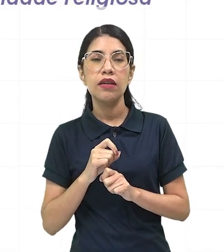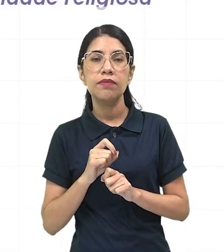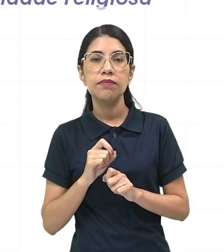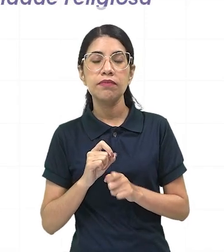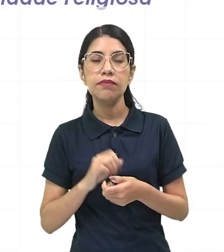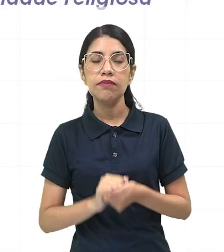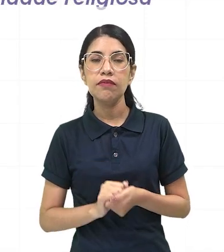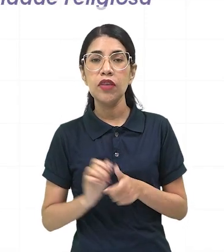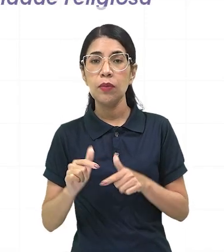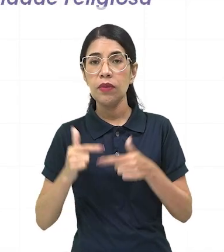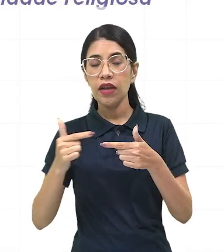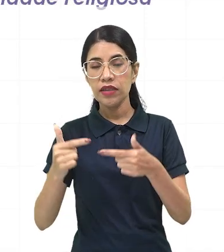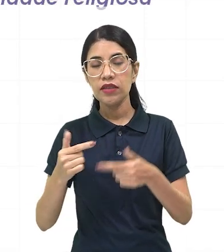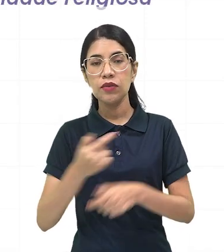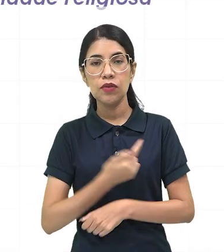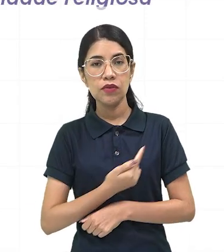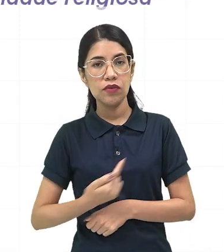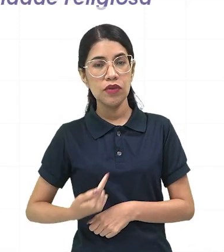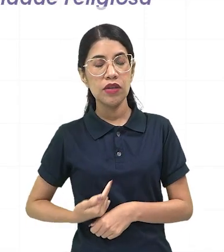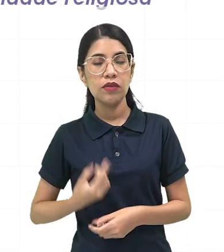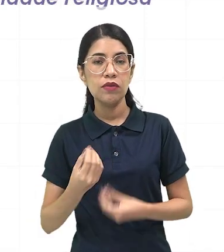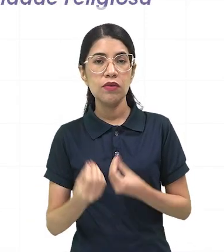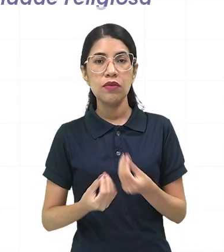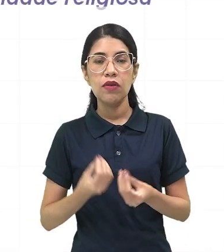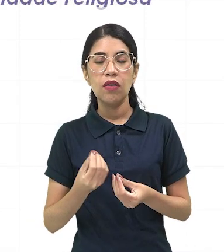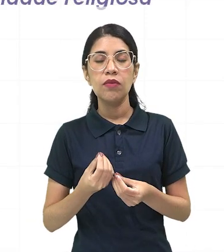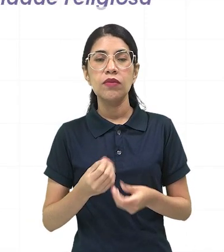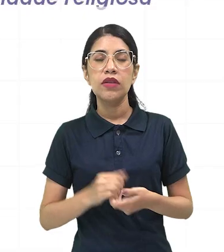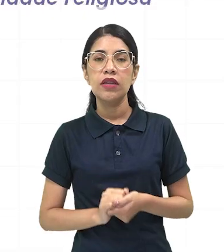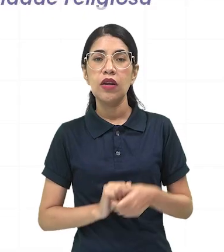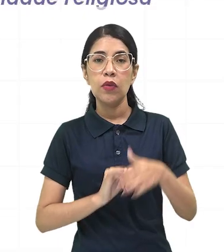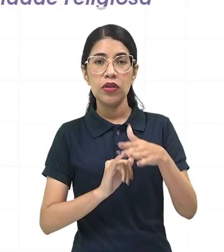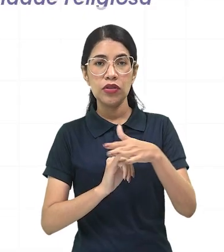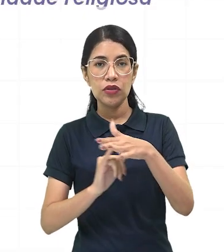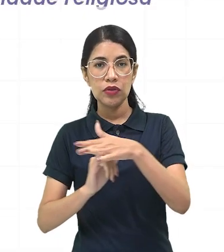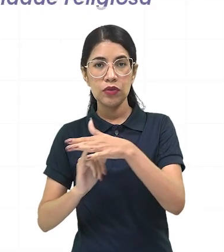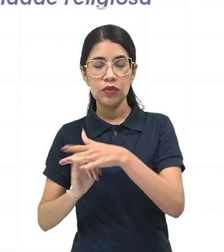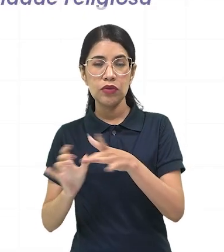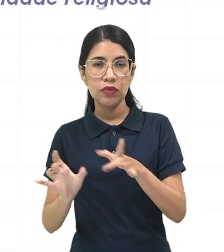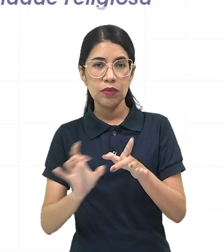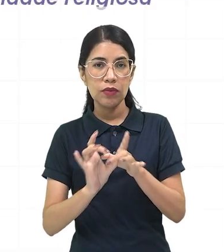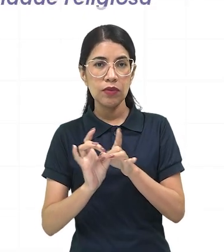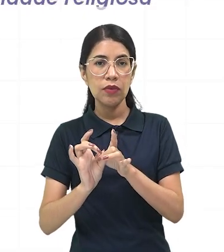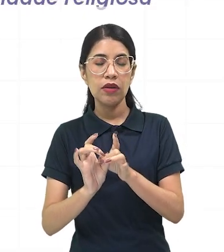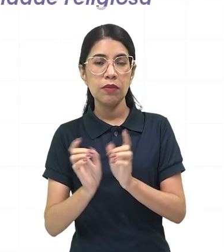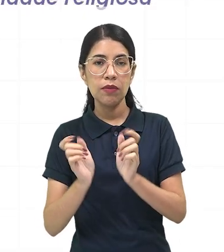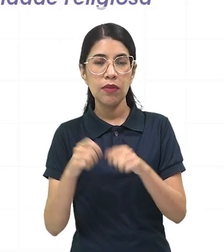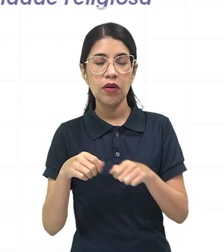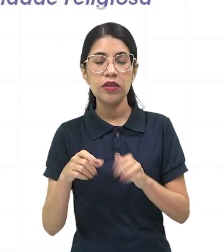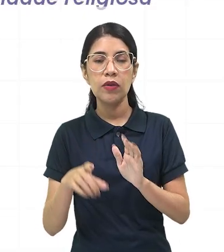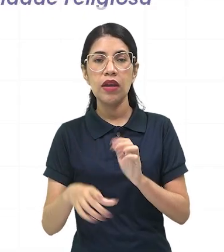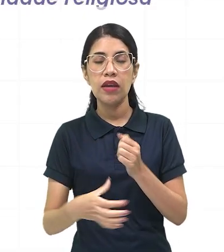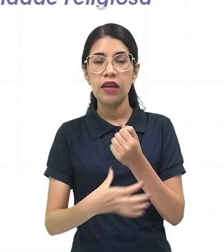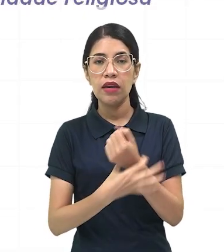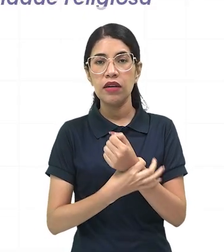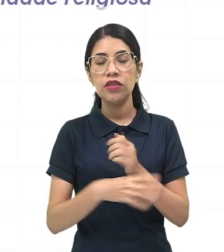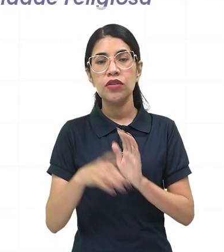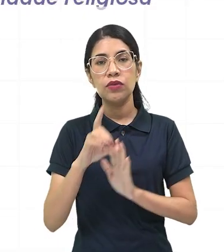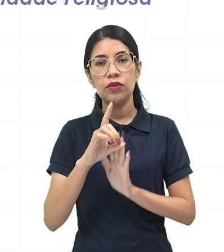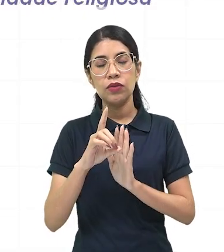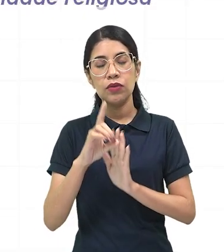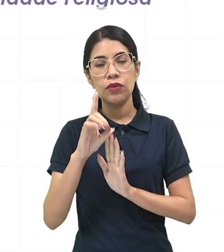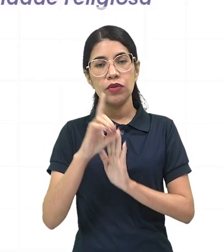ou seja, do poder público, como um conjunto de instituições que garantem os direitos fundamentais das